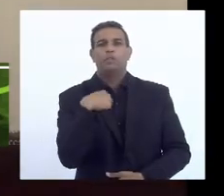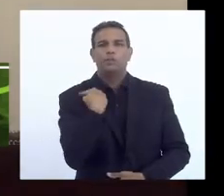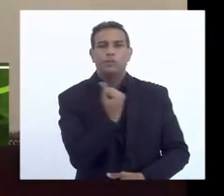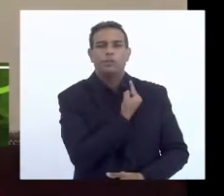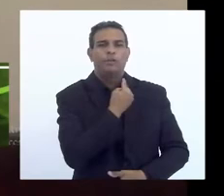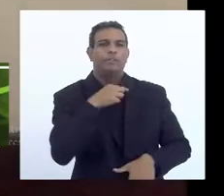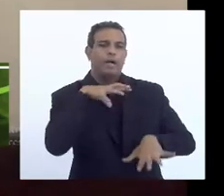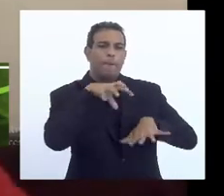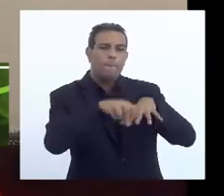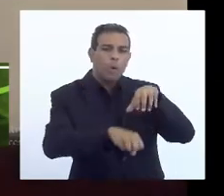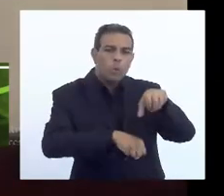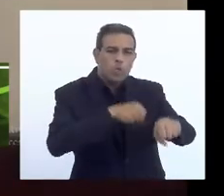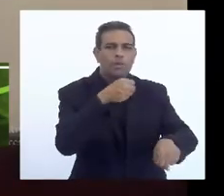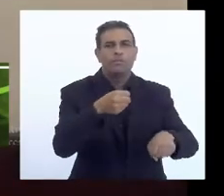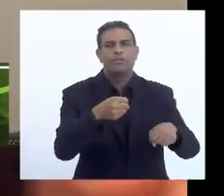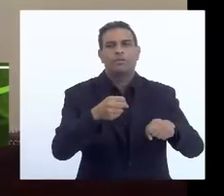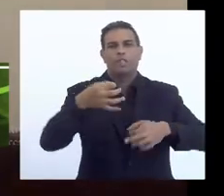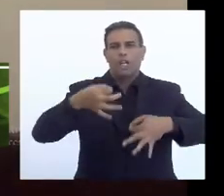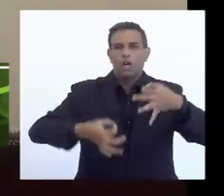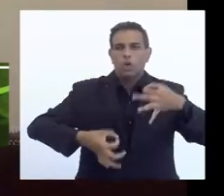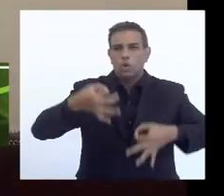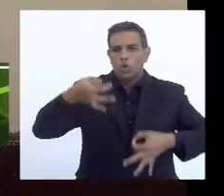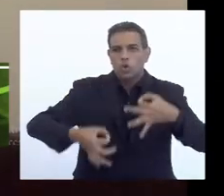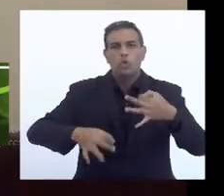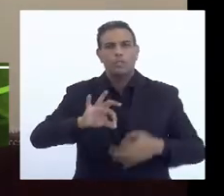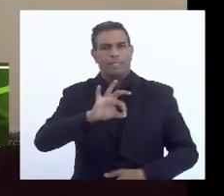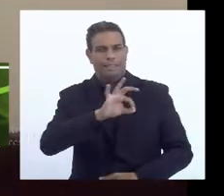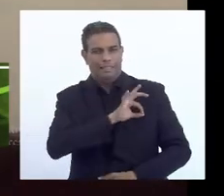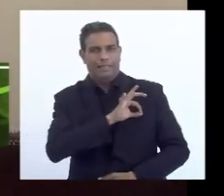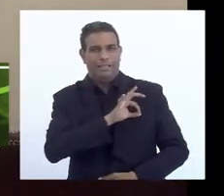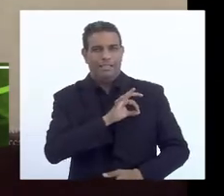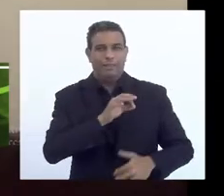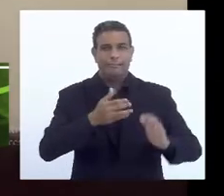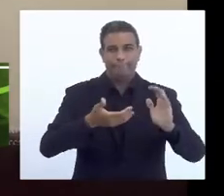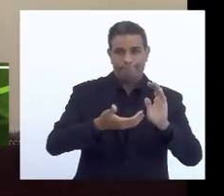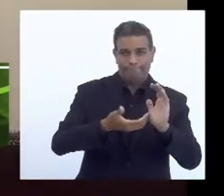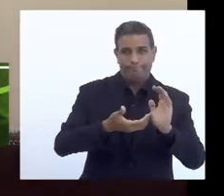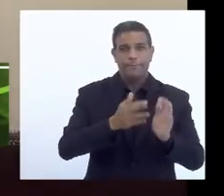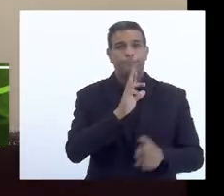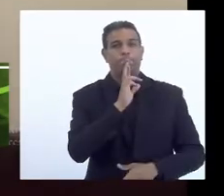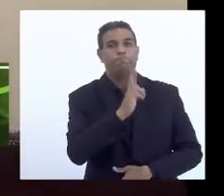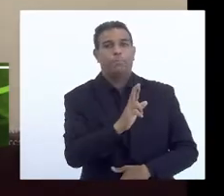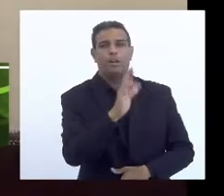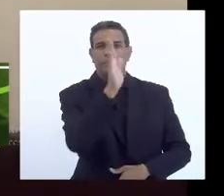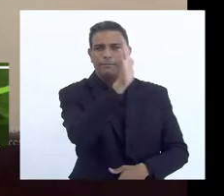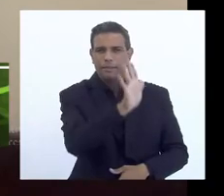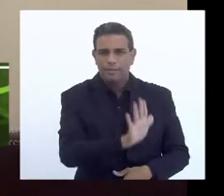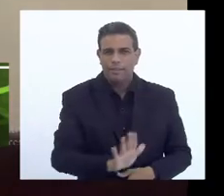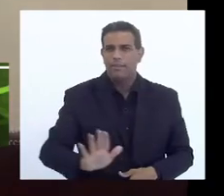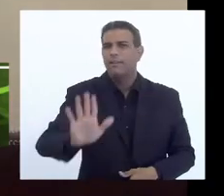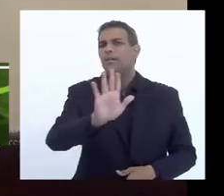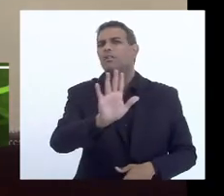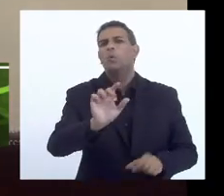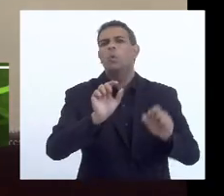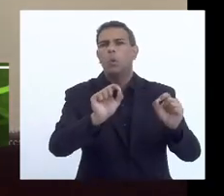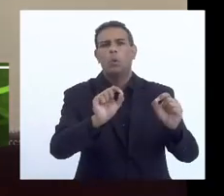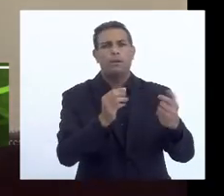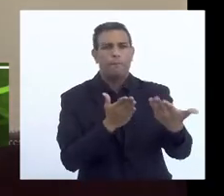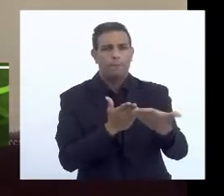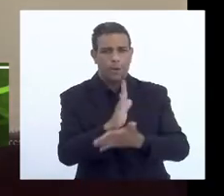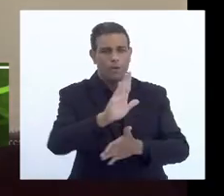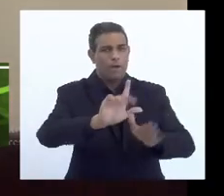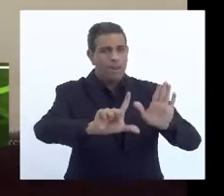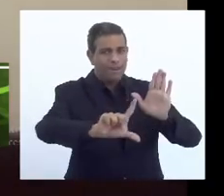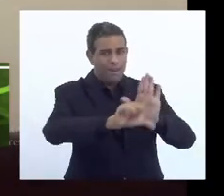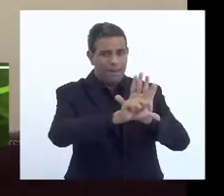buscar na polícia, na justiça, e o Parlamento brasileiro acaba de dar uma resposta importante, que foi aprovar a lei